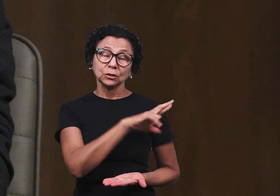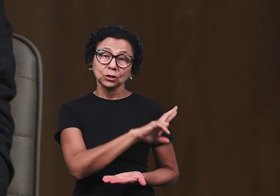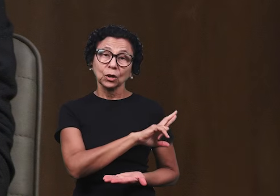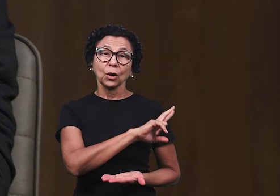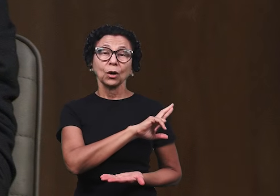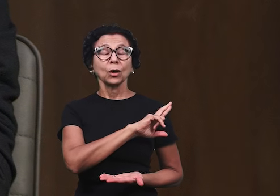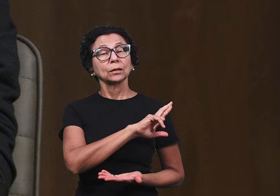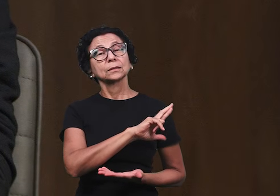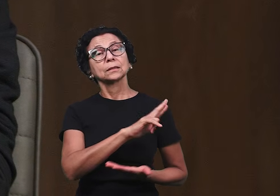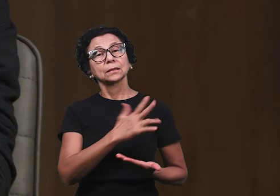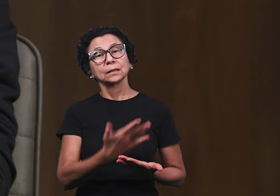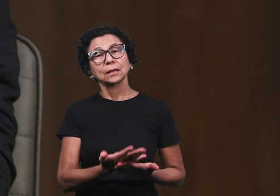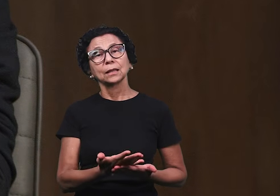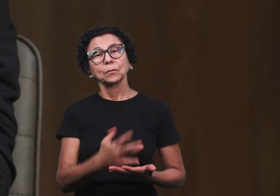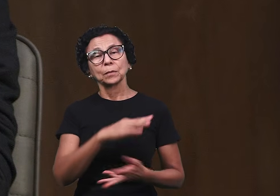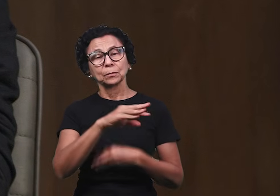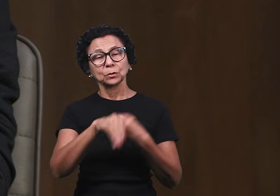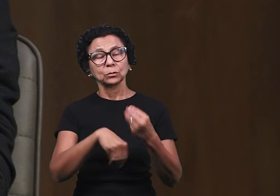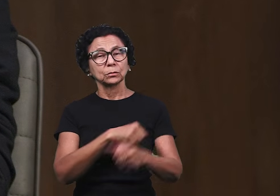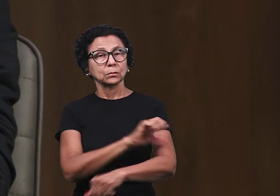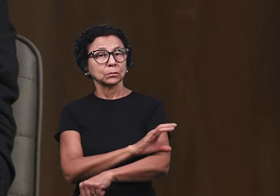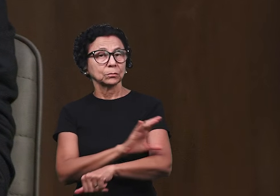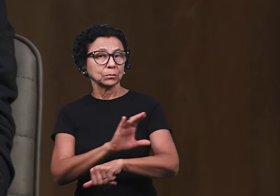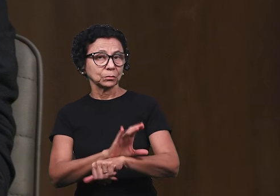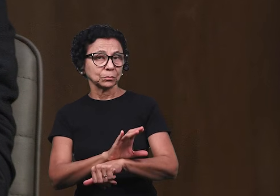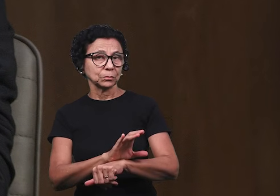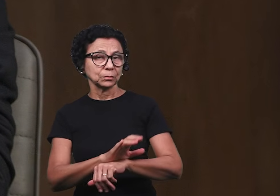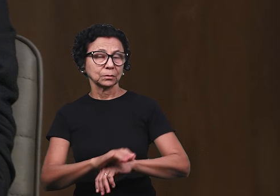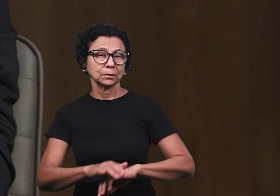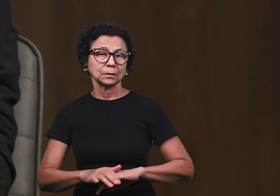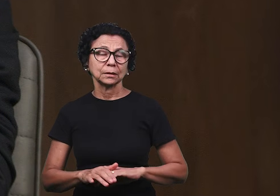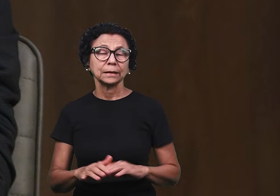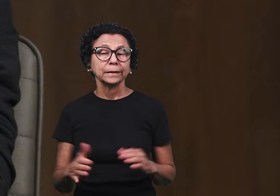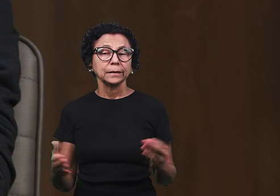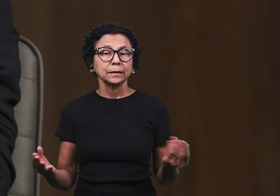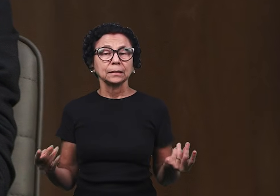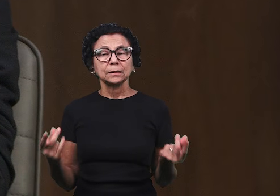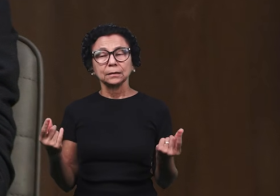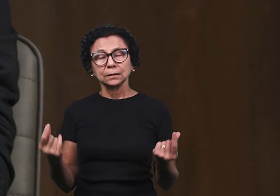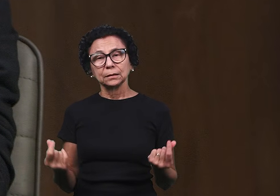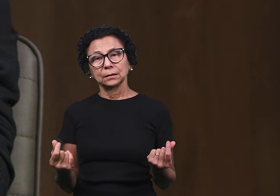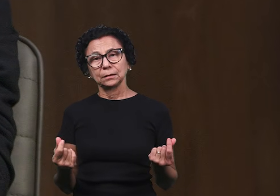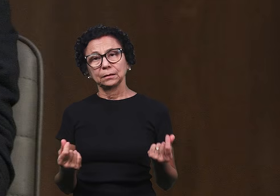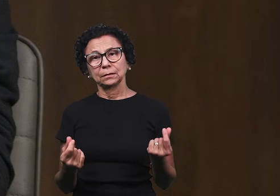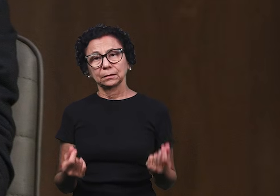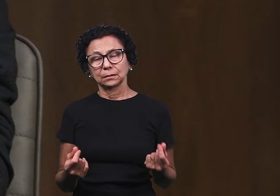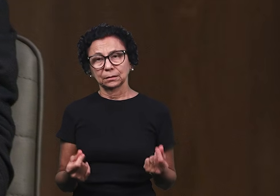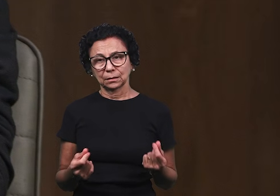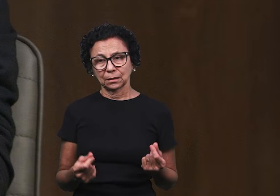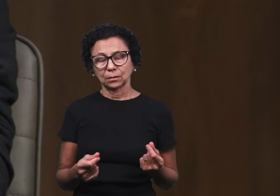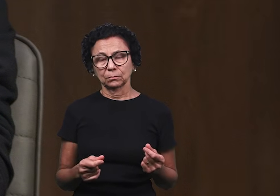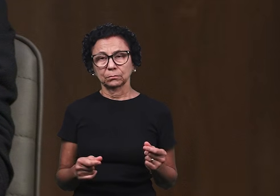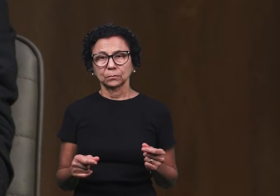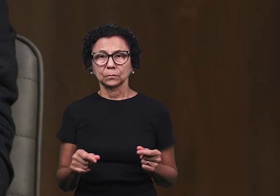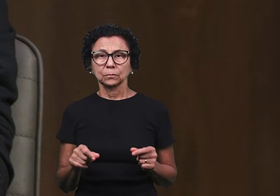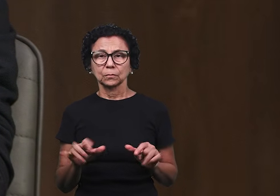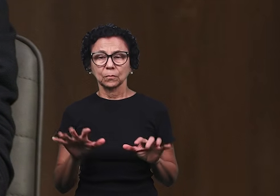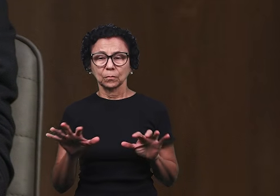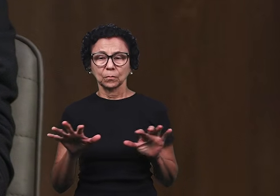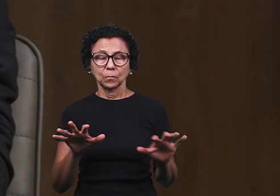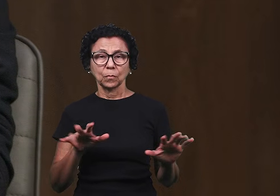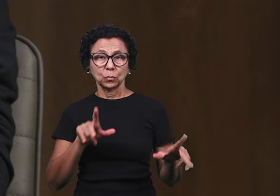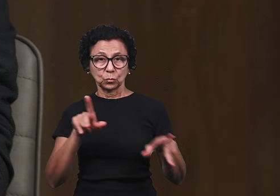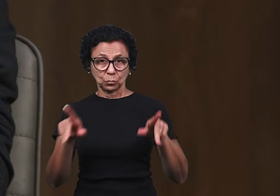religiosa. E essa realidade fez com que os povos que habitavam